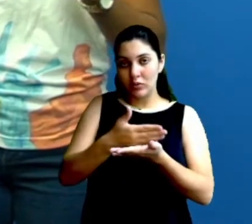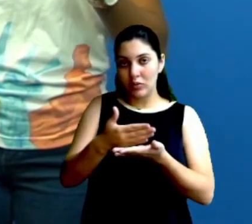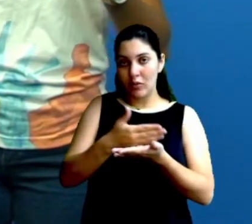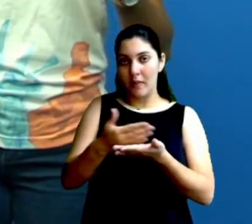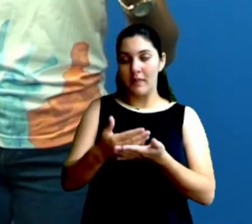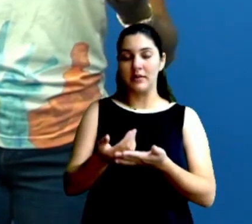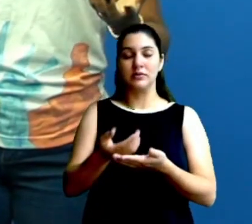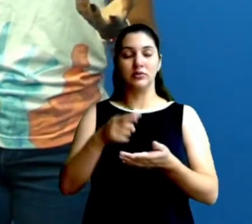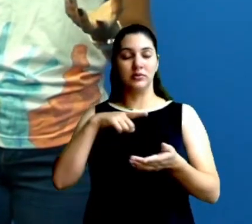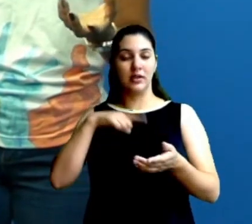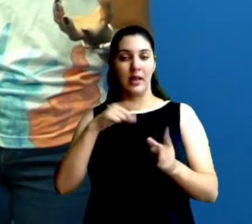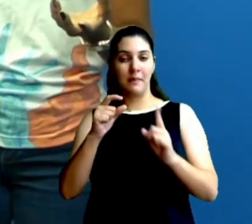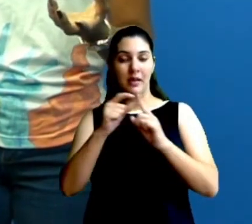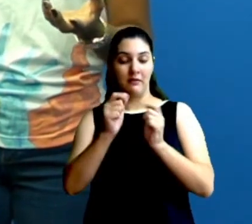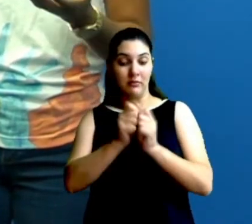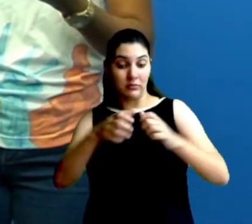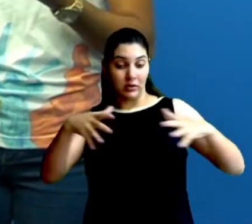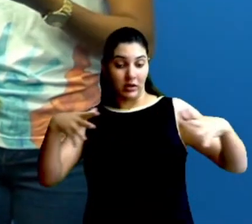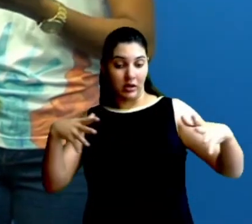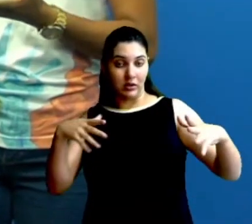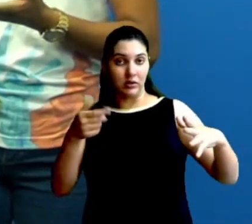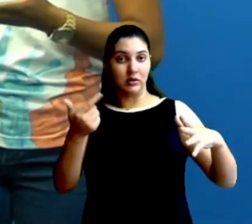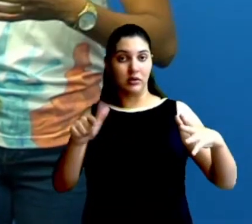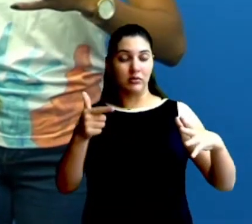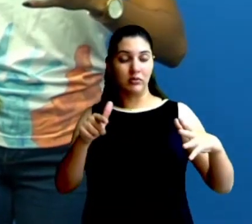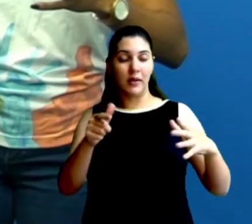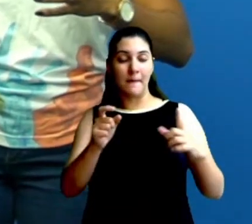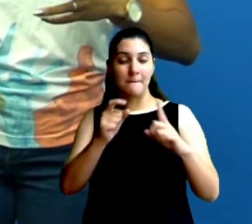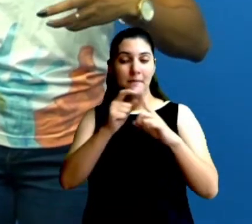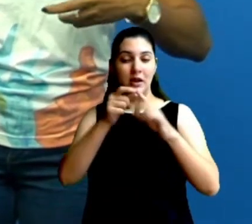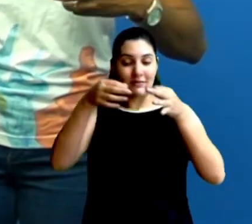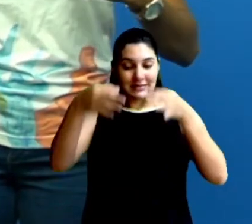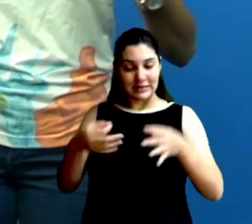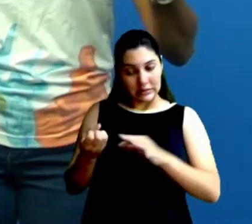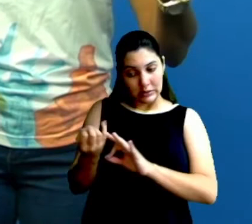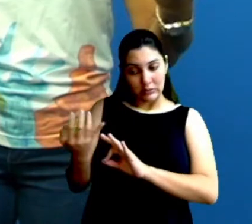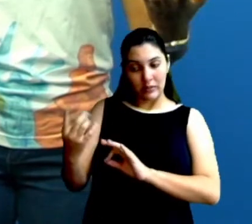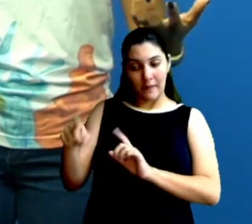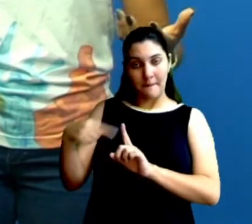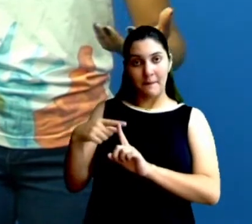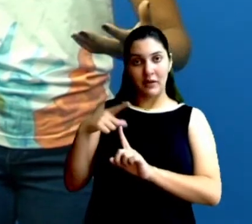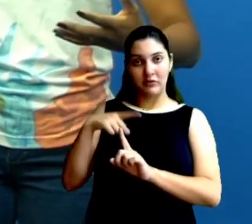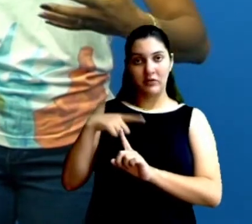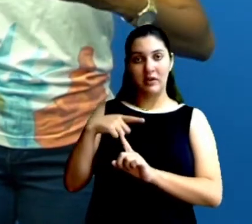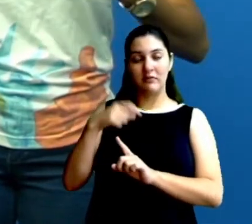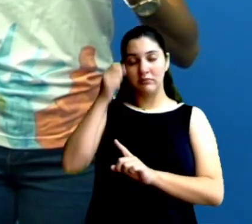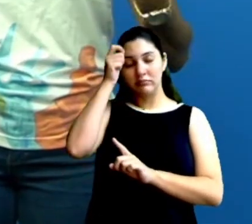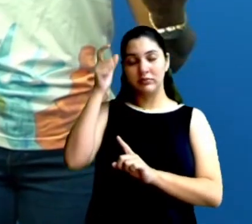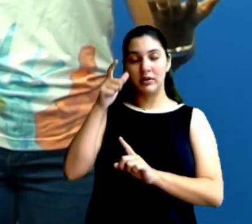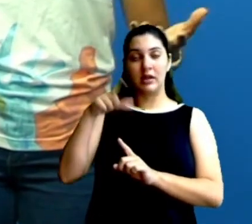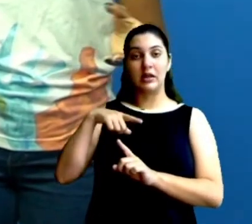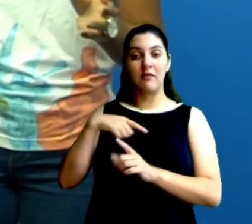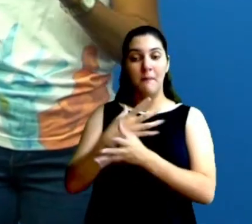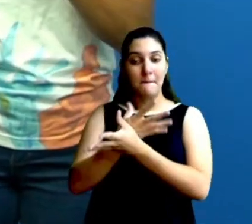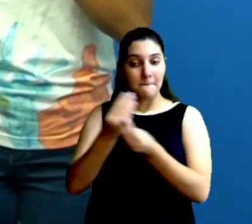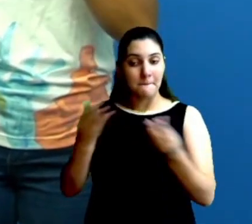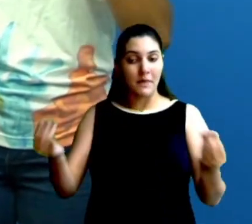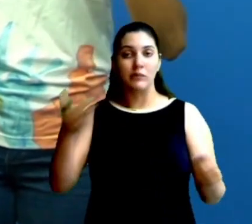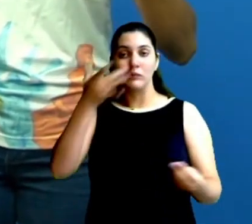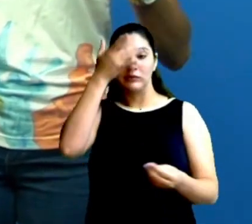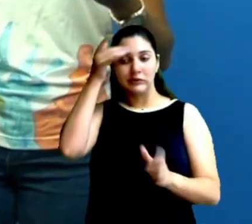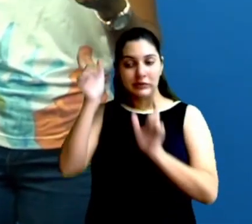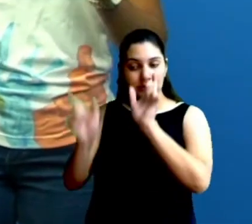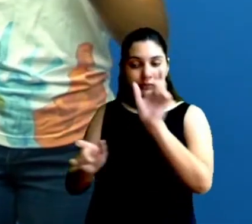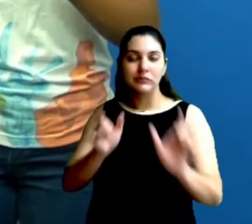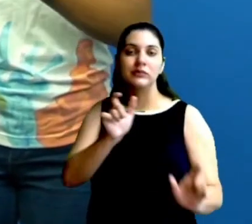gente não veja nenhuma palavra que represente plural, mas já dá uma ideia que teve muita gente, houve muita gente, então dá uma ideia